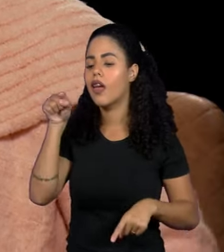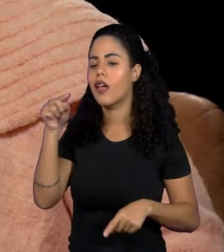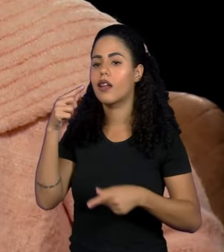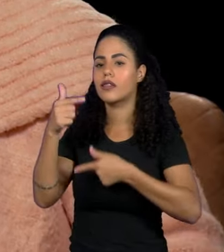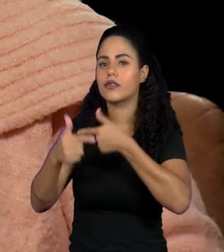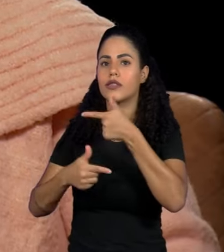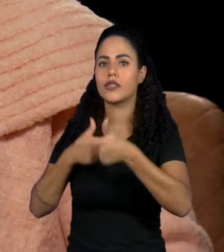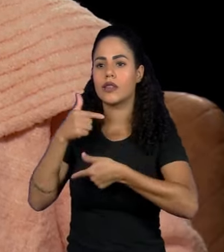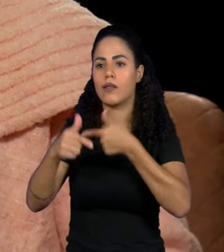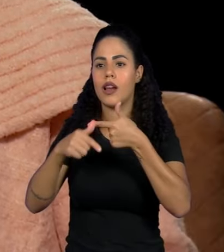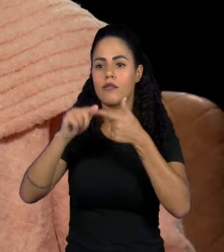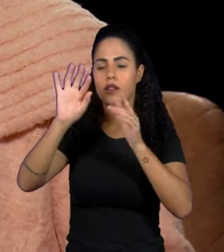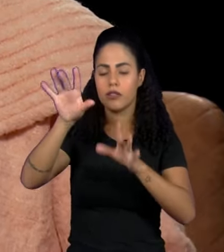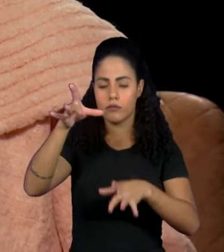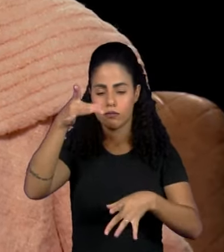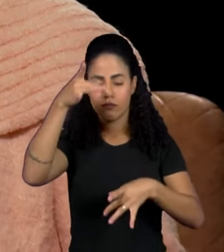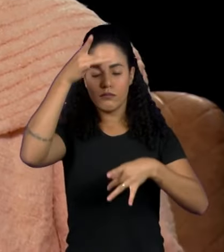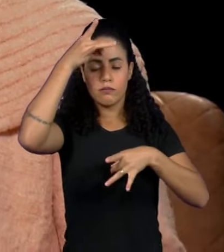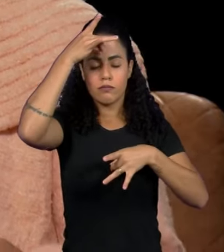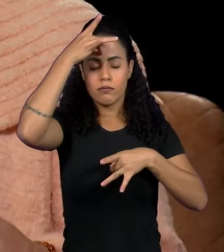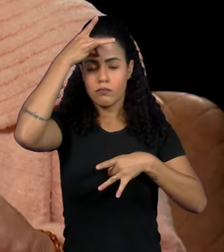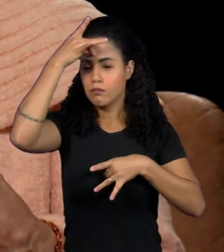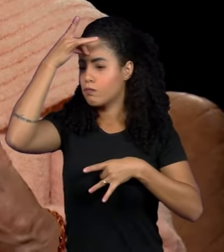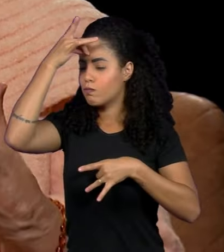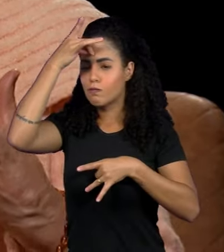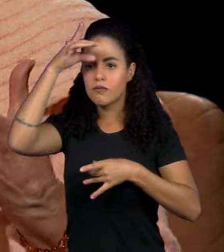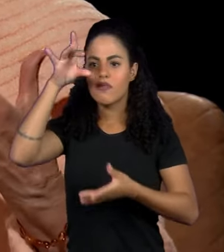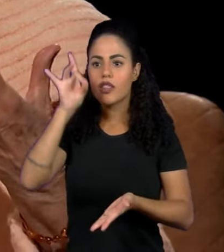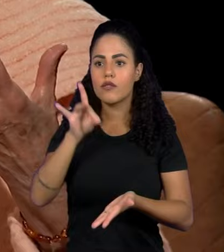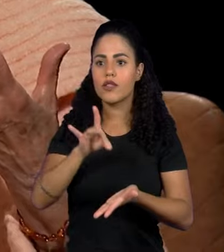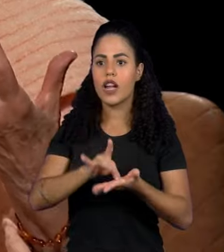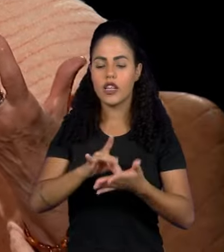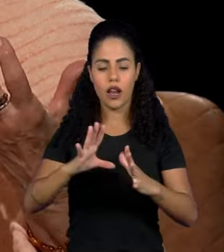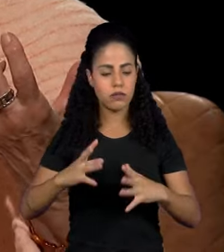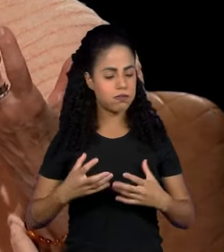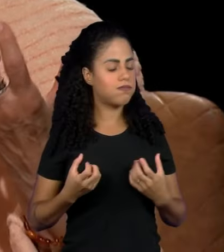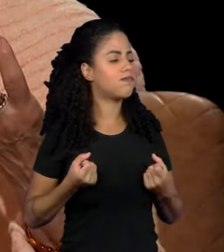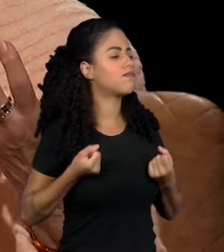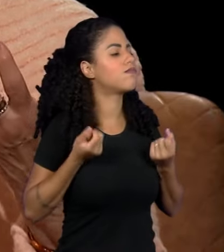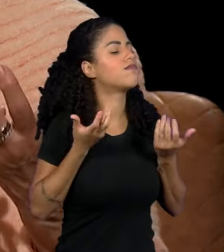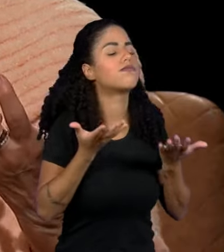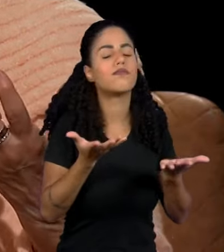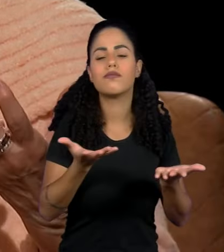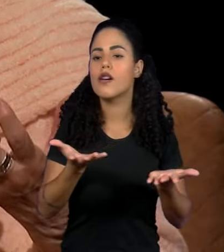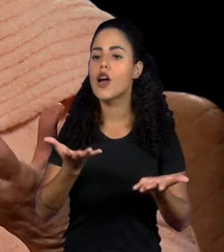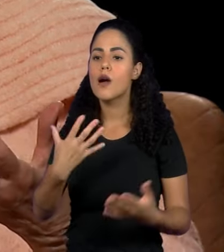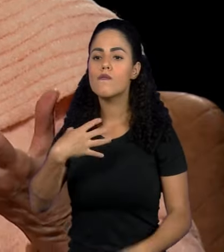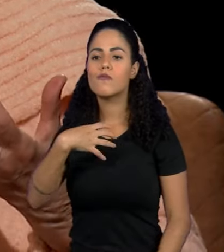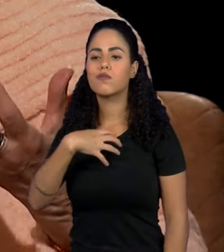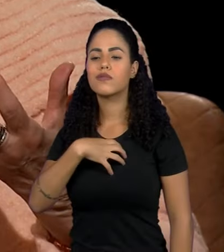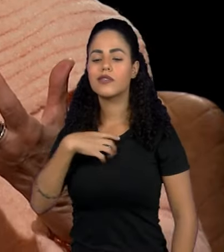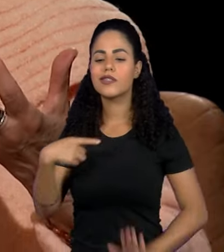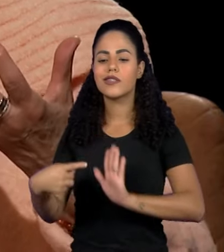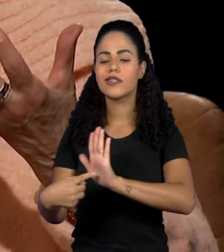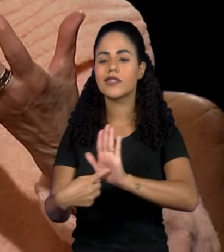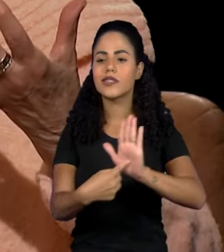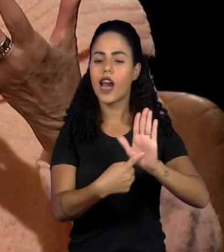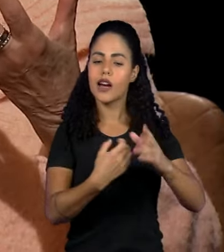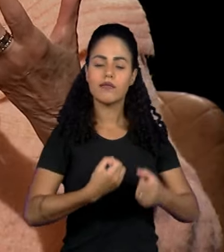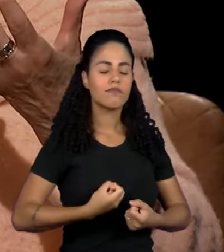com o útero. Era uma coisa tão física nela, a entrega da emoção, era uma coisa tão